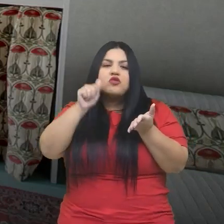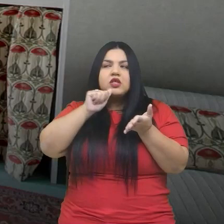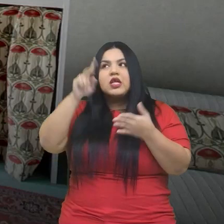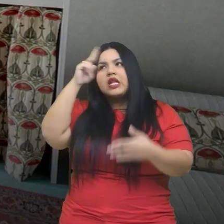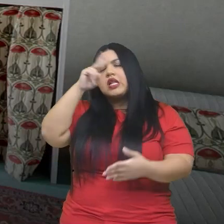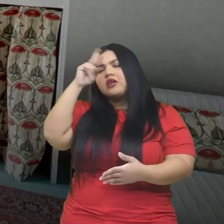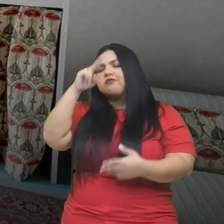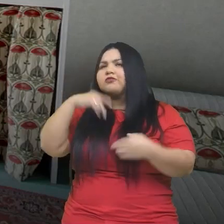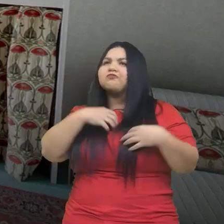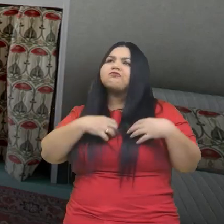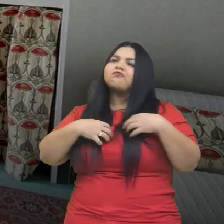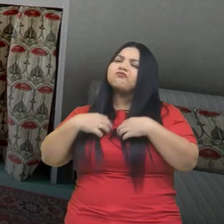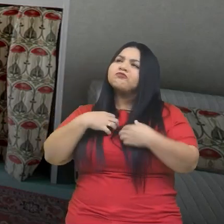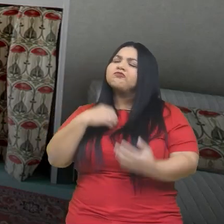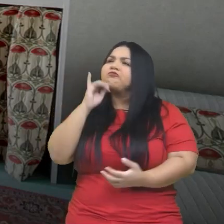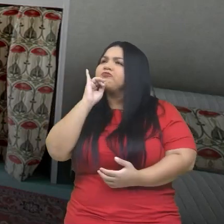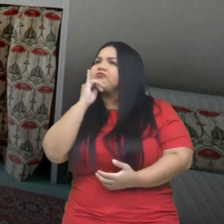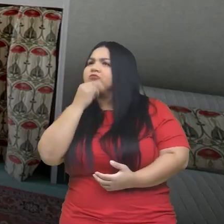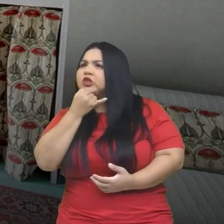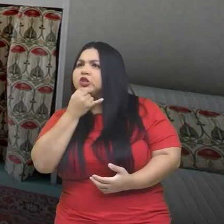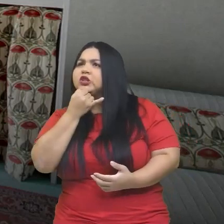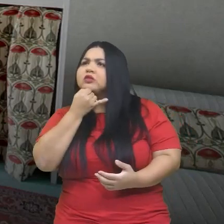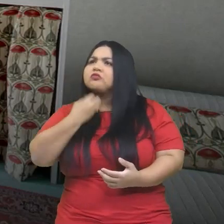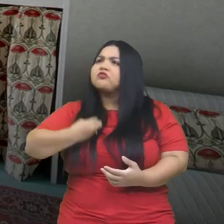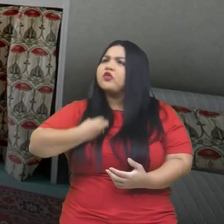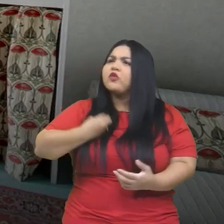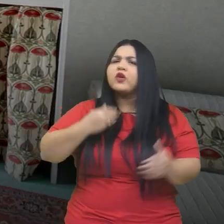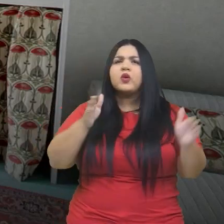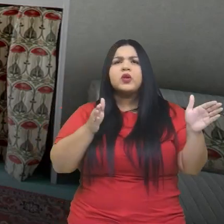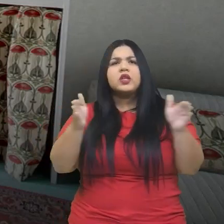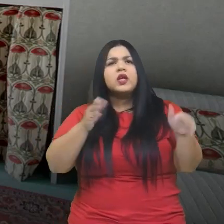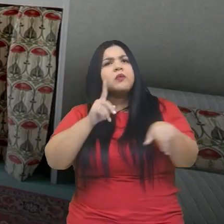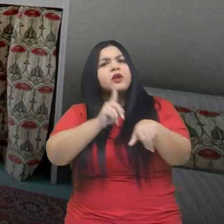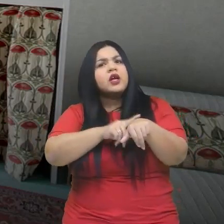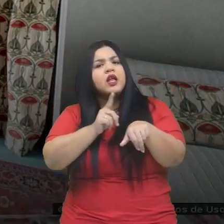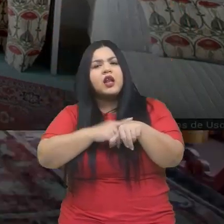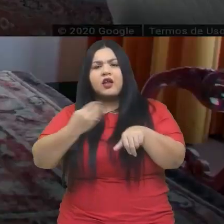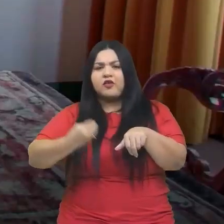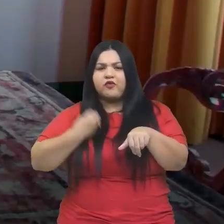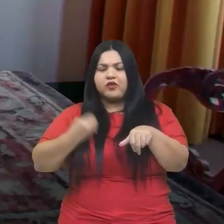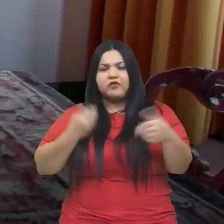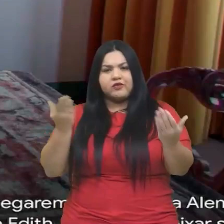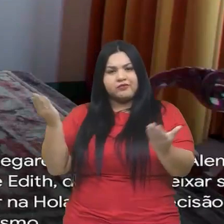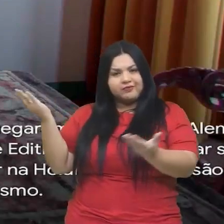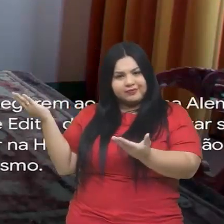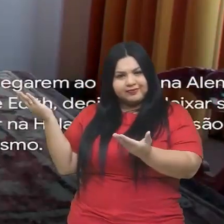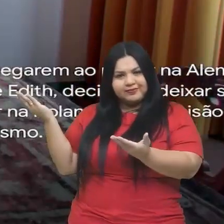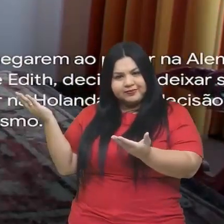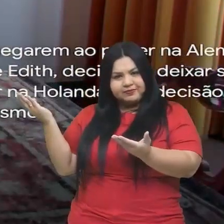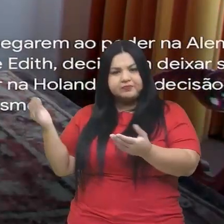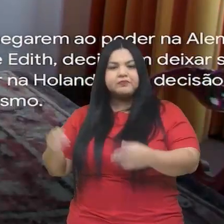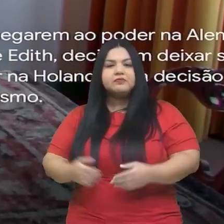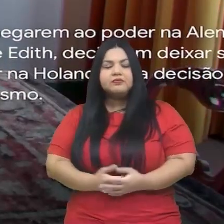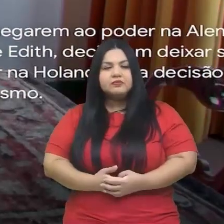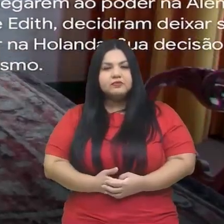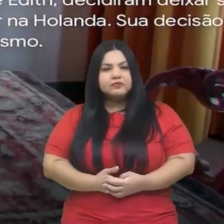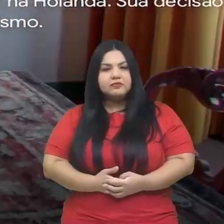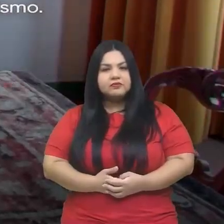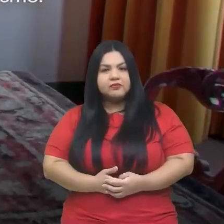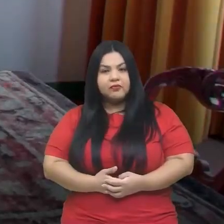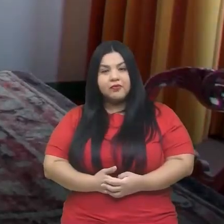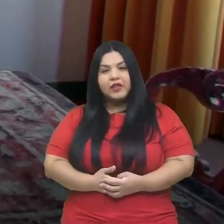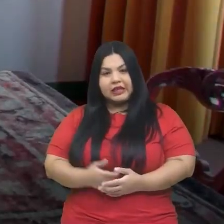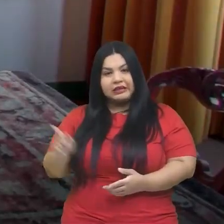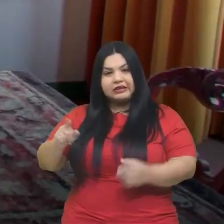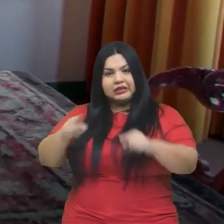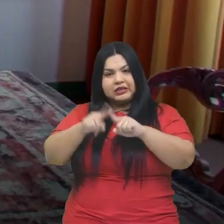melancolicamente em seu tempo, né, em que ela viveu aí nessa localidade, nessa casa. Aqui tem a sala